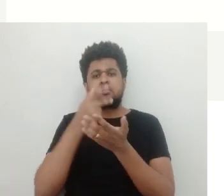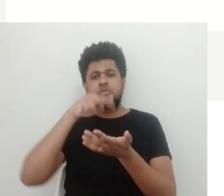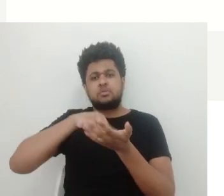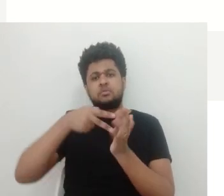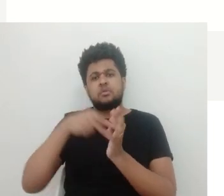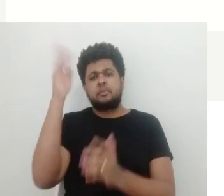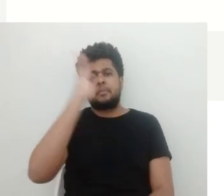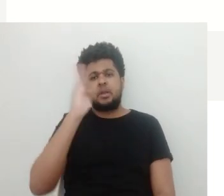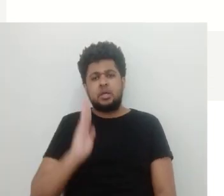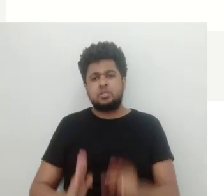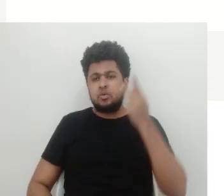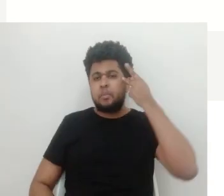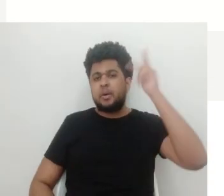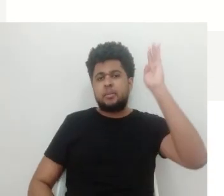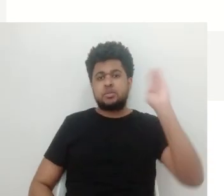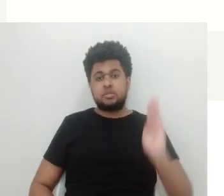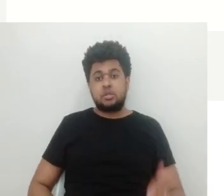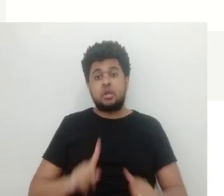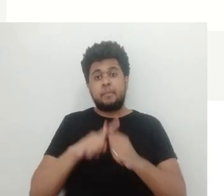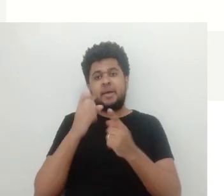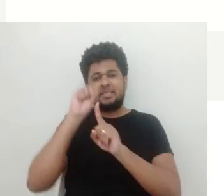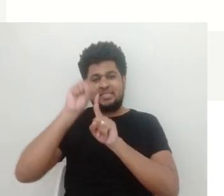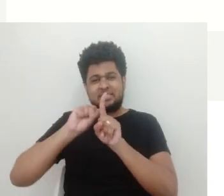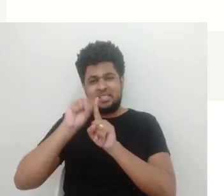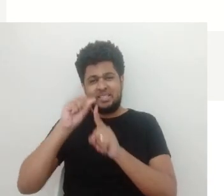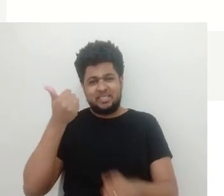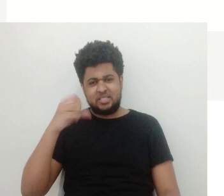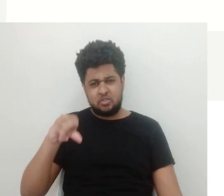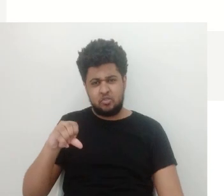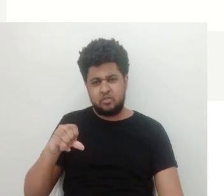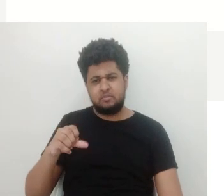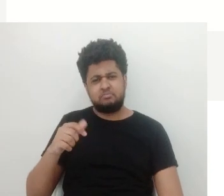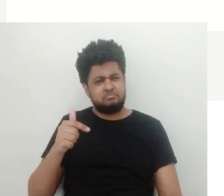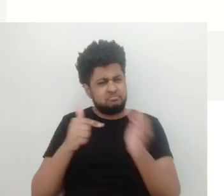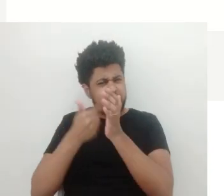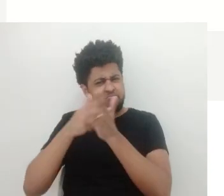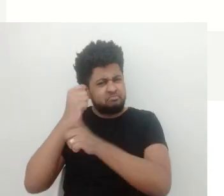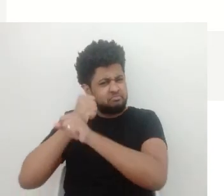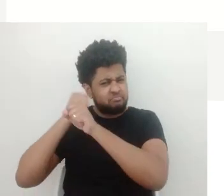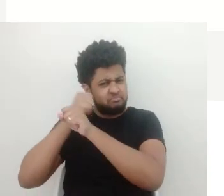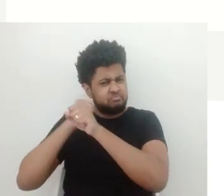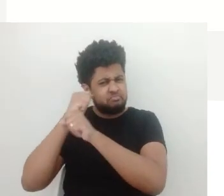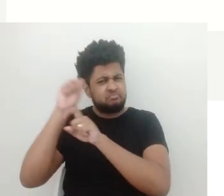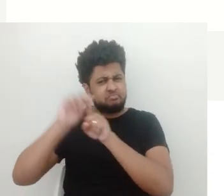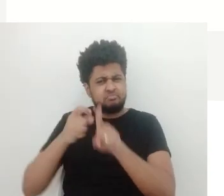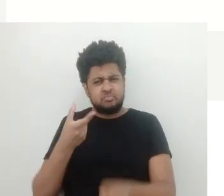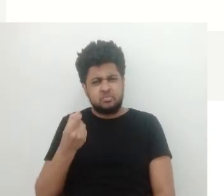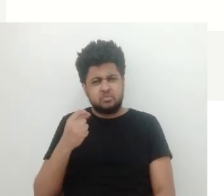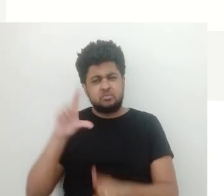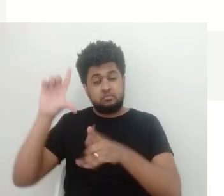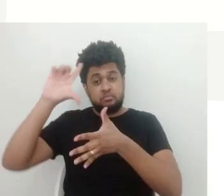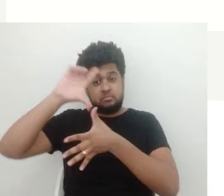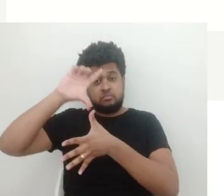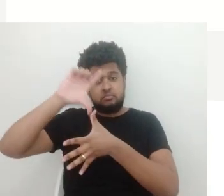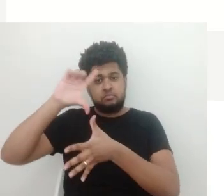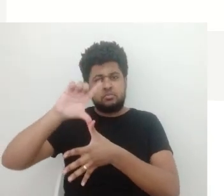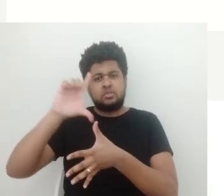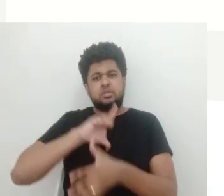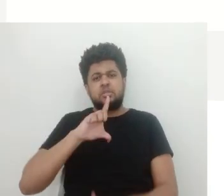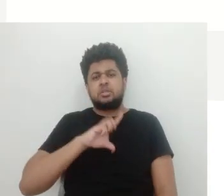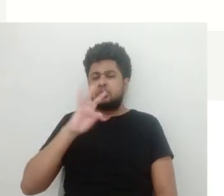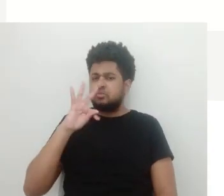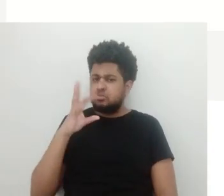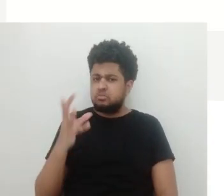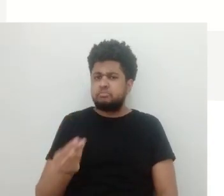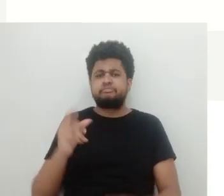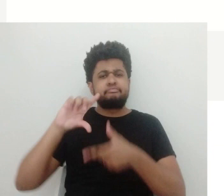é inútil, muito pelo contrário. Articular a interdisciplinaridade crítica e um rigor